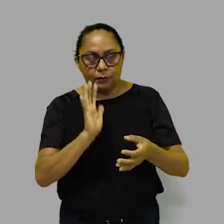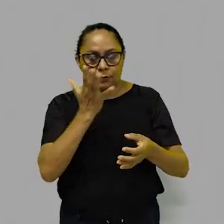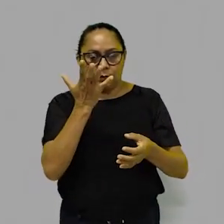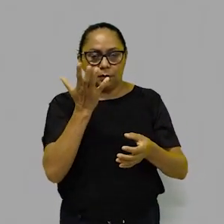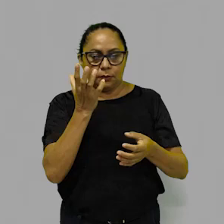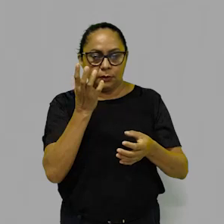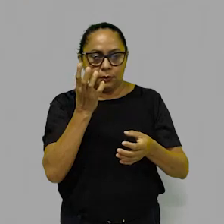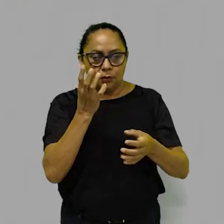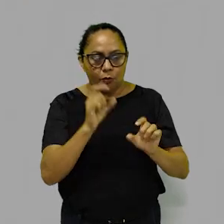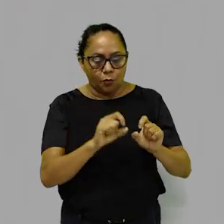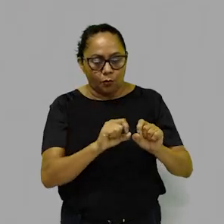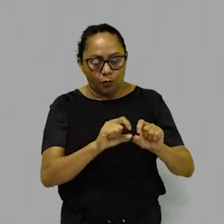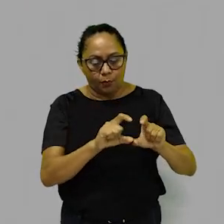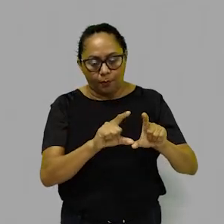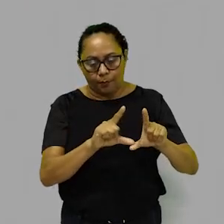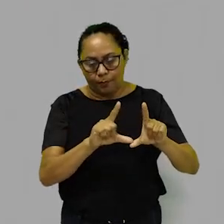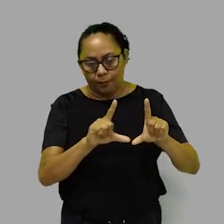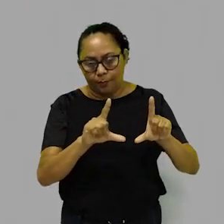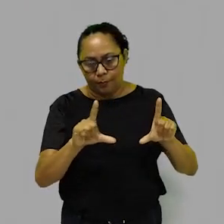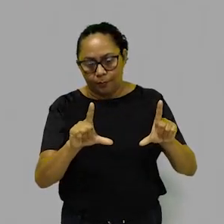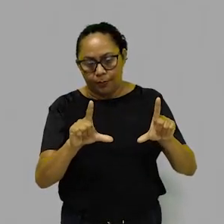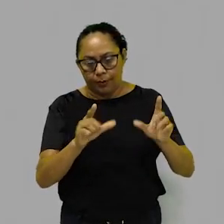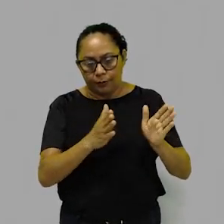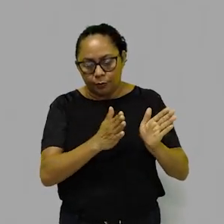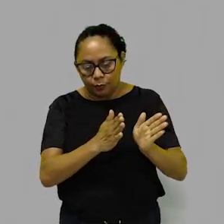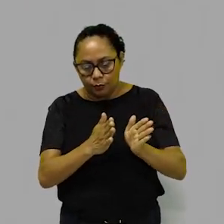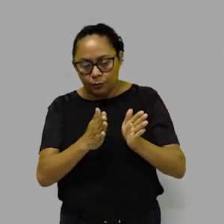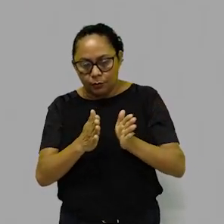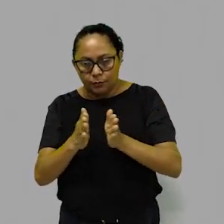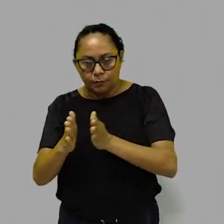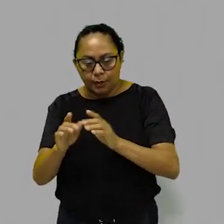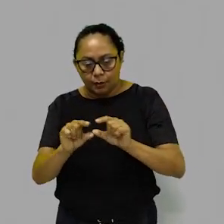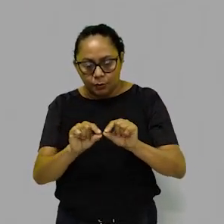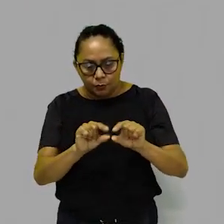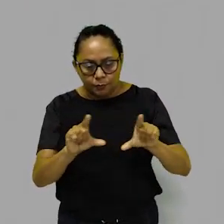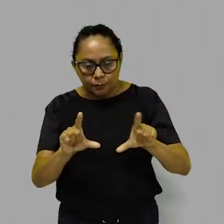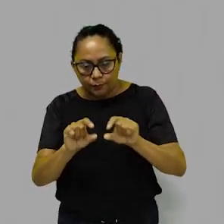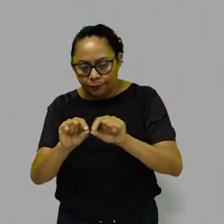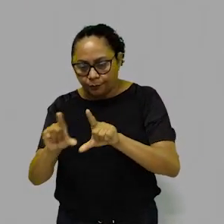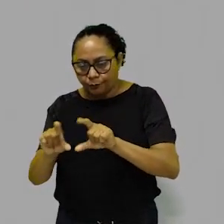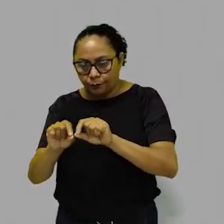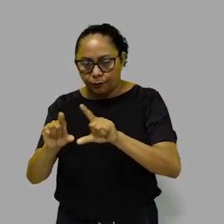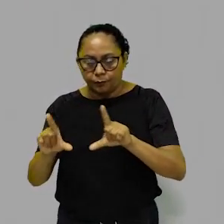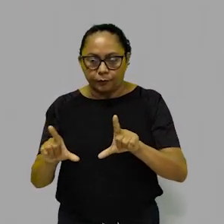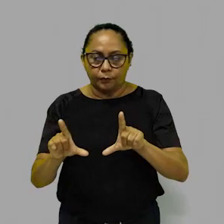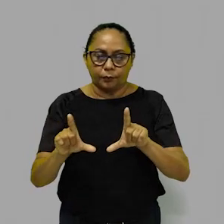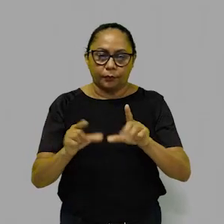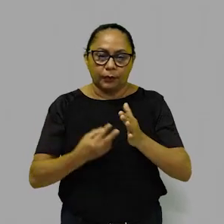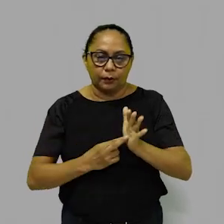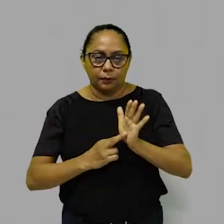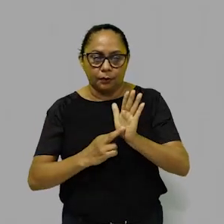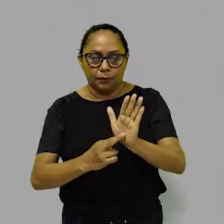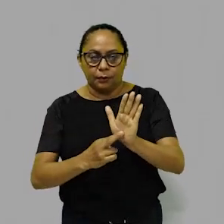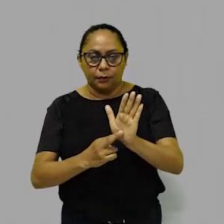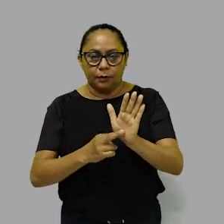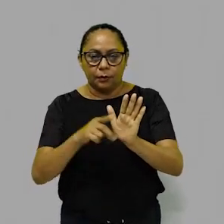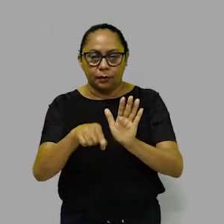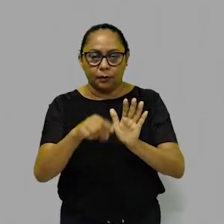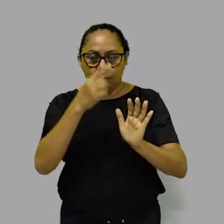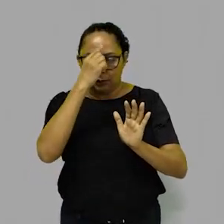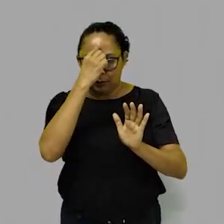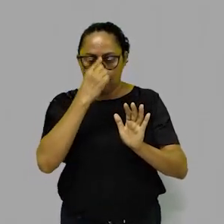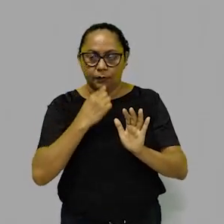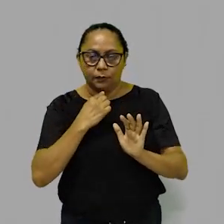ocorra um aumento do espaço entre elas e vai ocorrer o quê? Células de defesa que estão representadas nessa figura